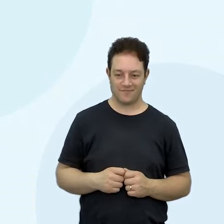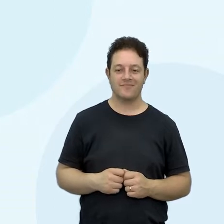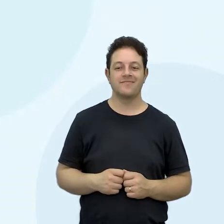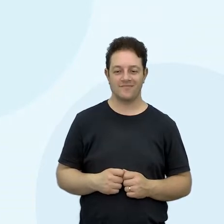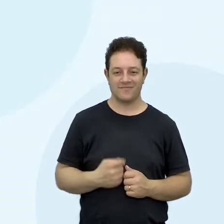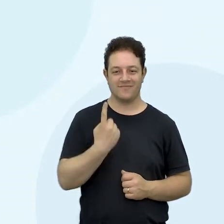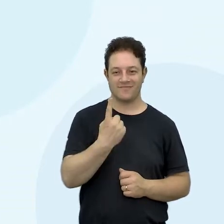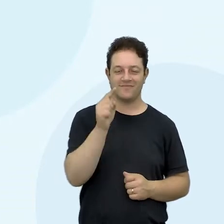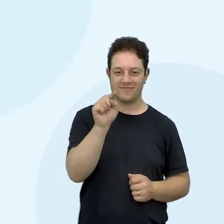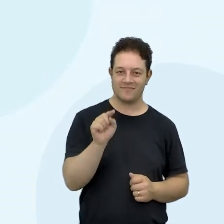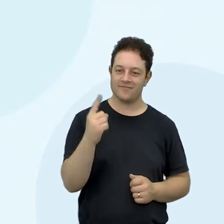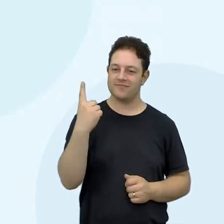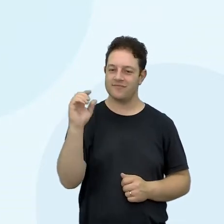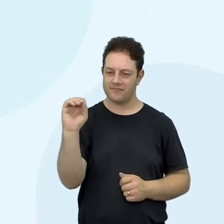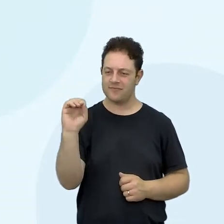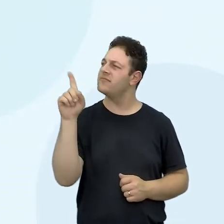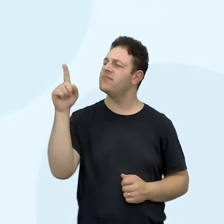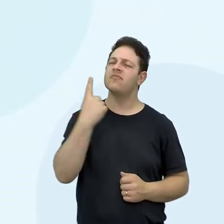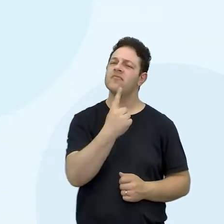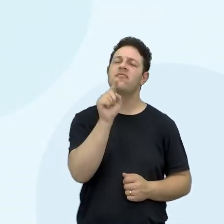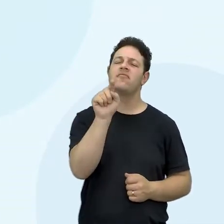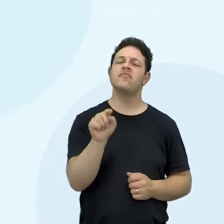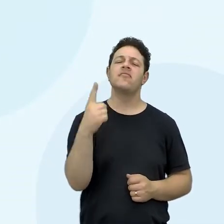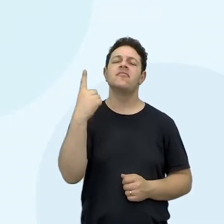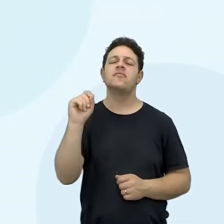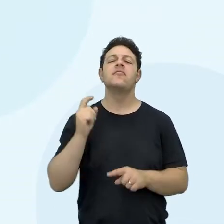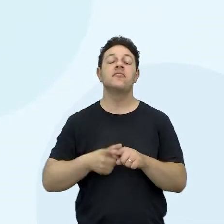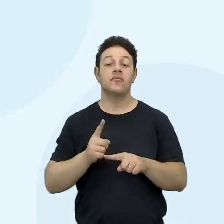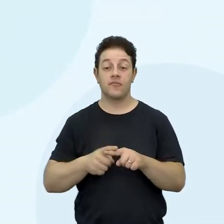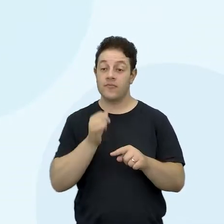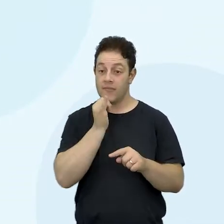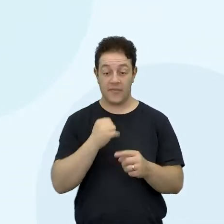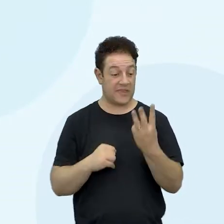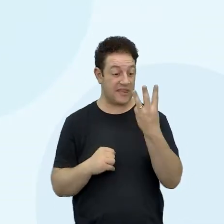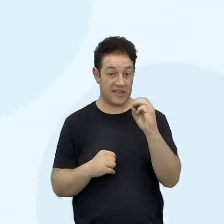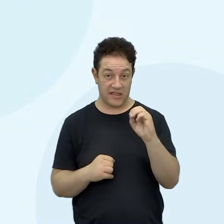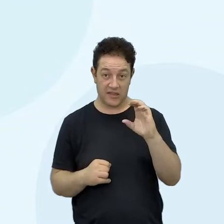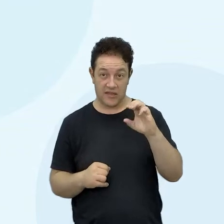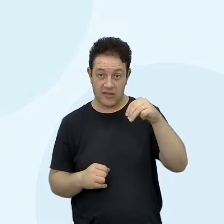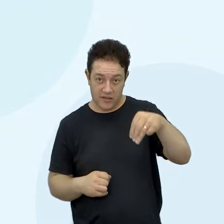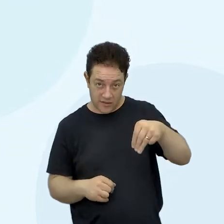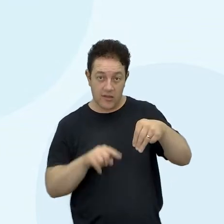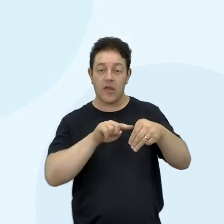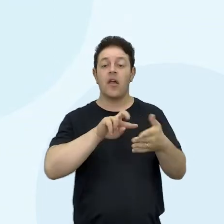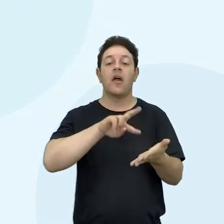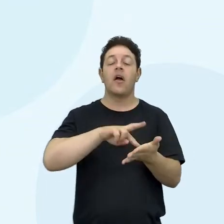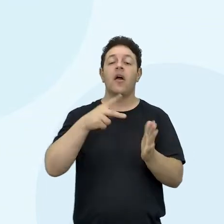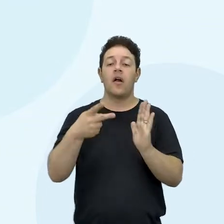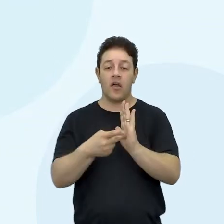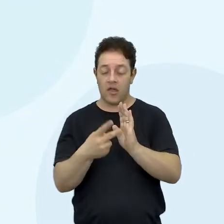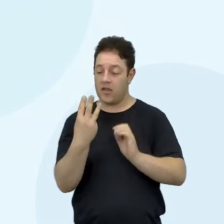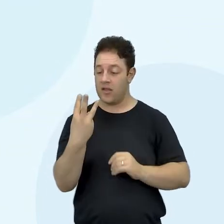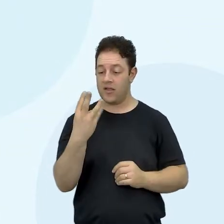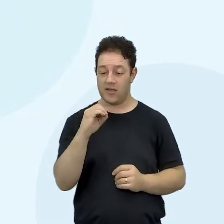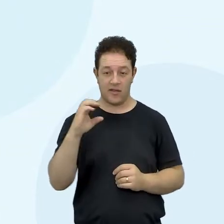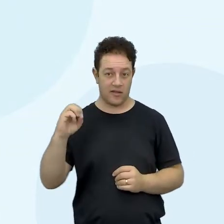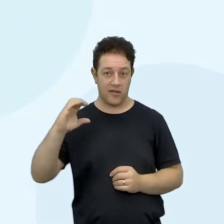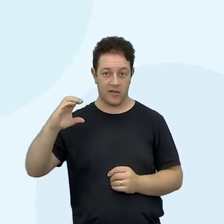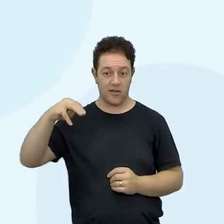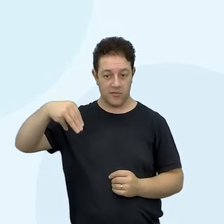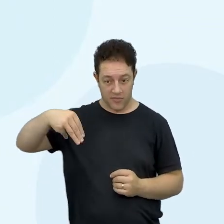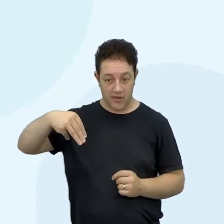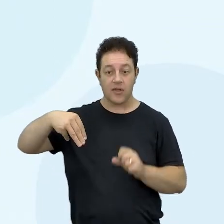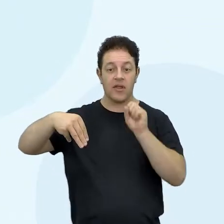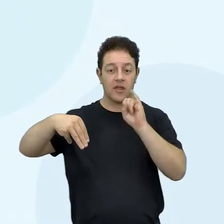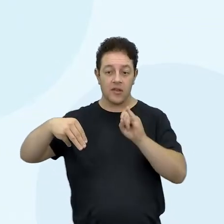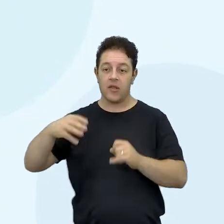10. Por que está 1 para 10? Porque se 30 centímetros corresponde a 300 centímetros, se eu cortar esse